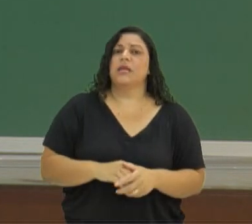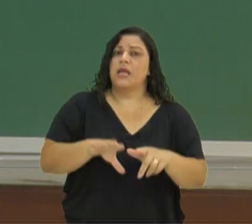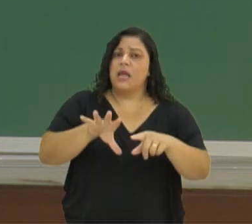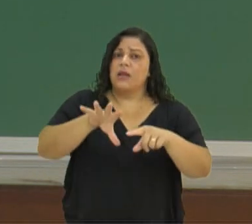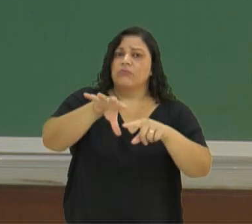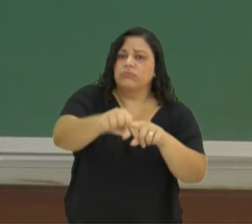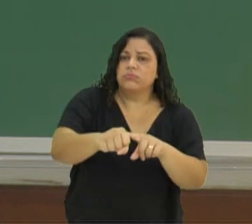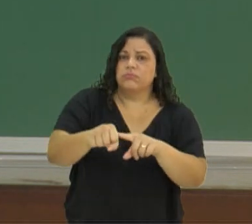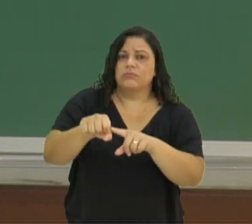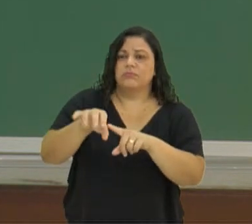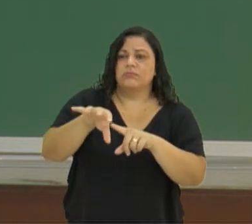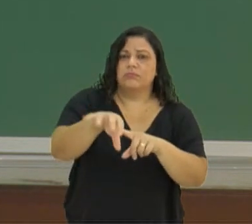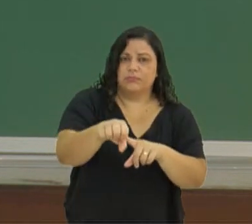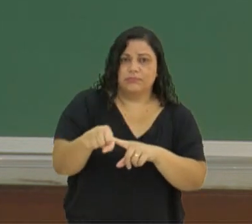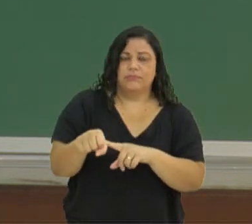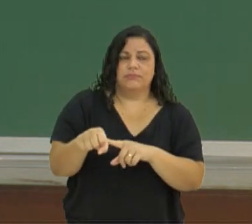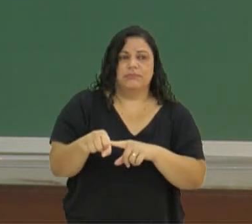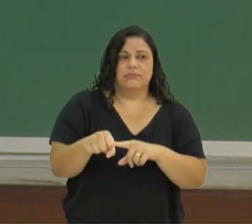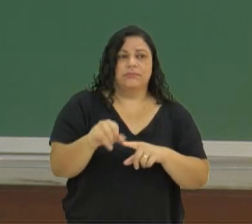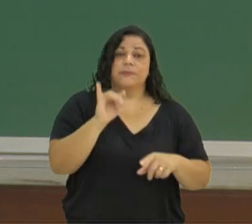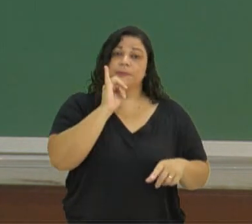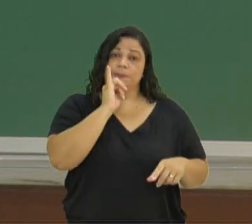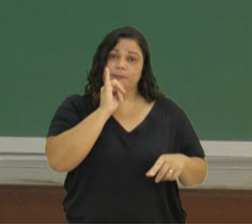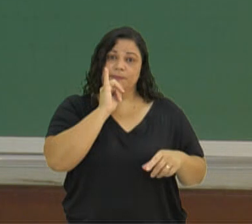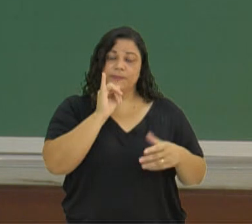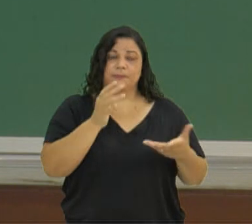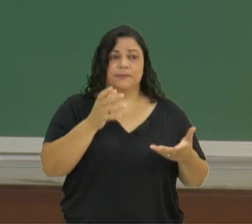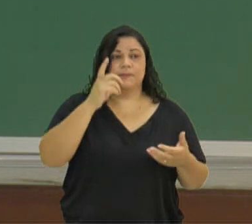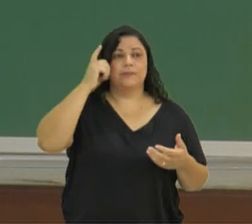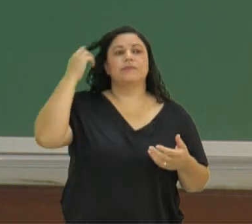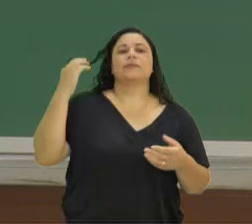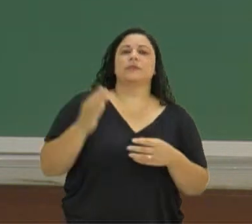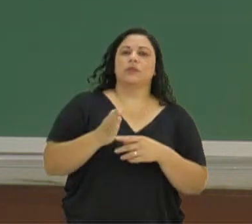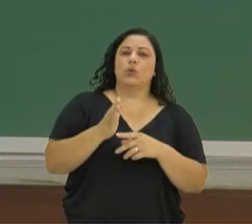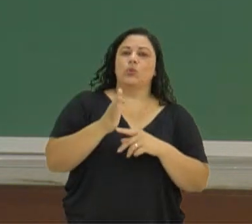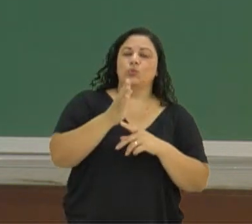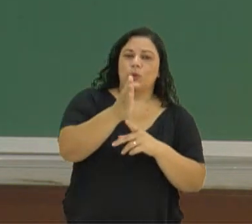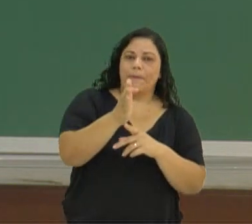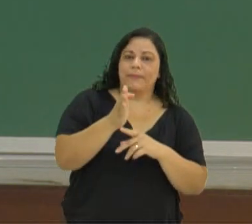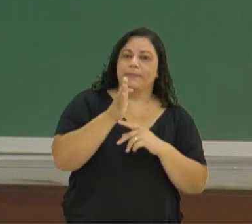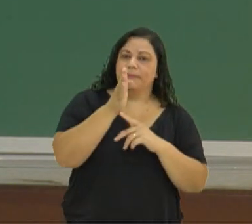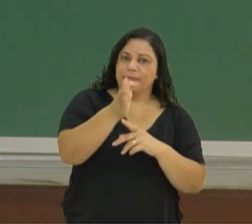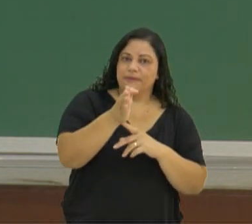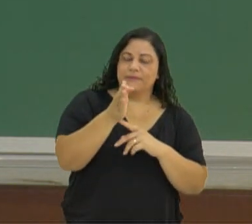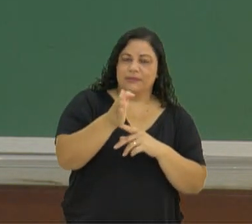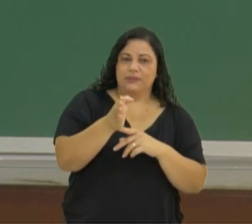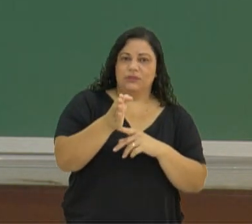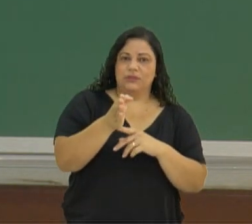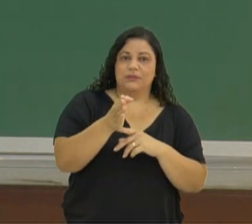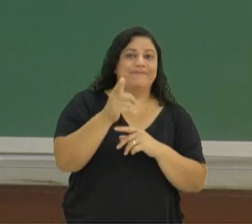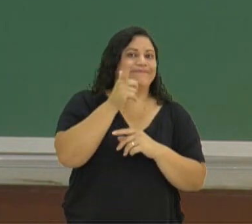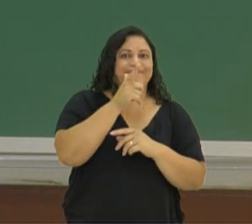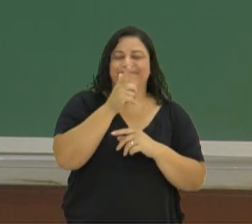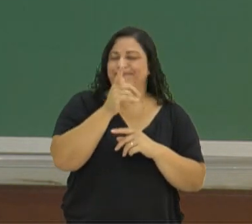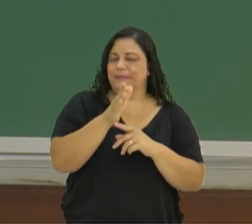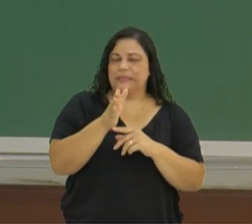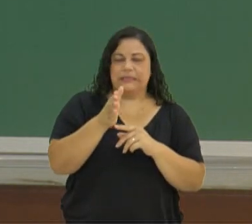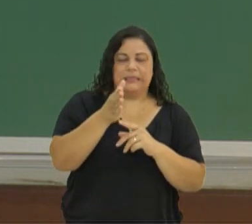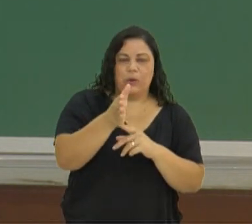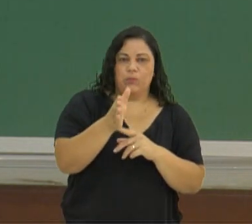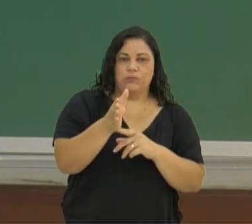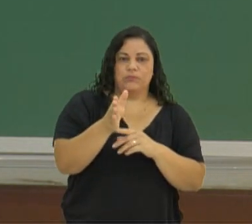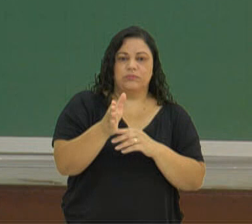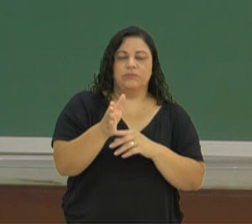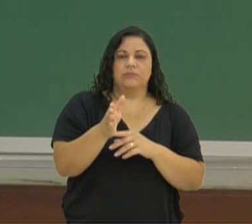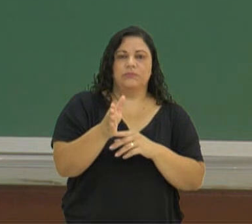do jeito que ele não se movimenta. Ou seja, ele se movimenta somente para frente, mas ele não captura de frente. Se tiver uma peça